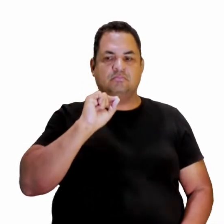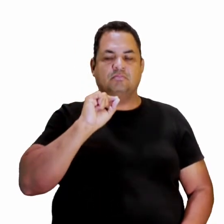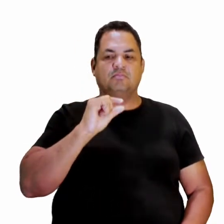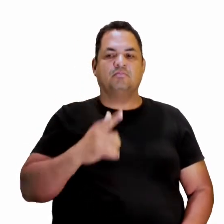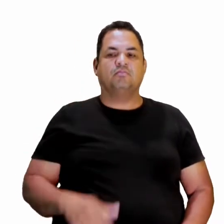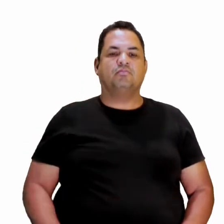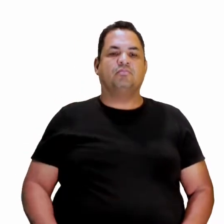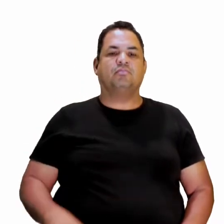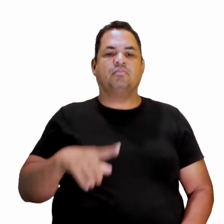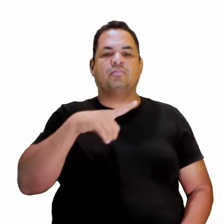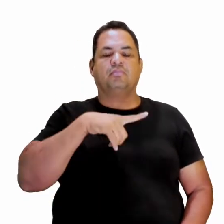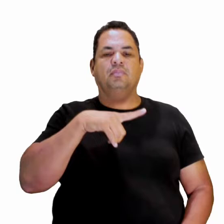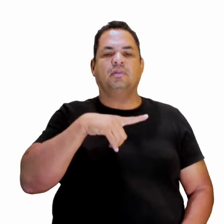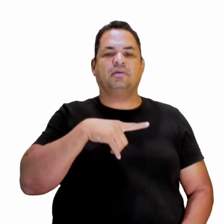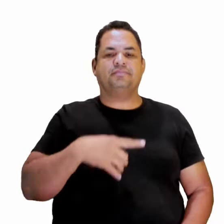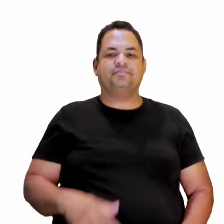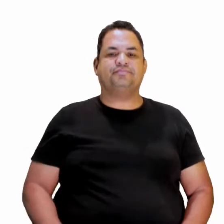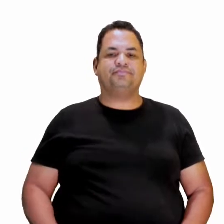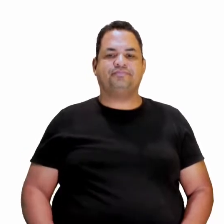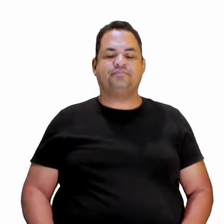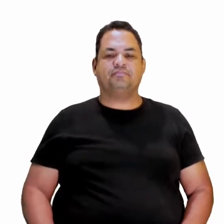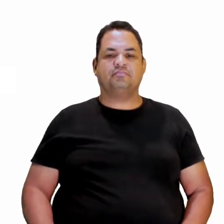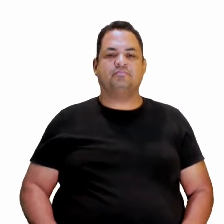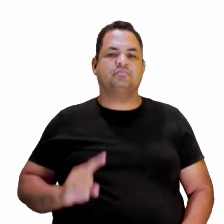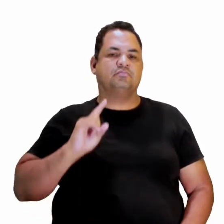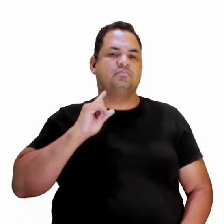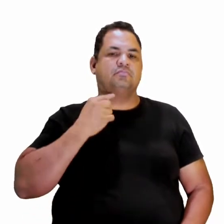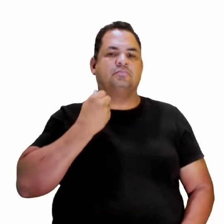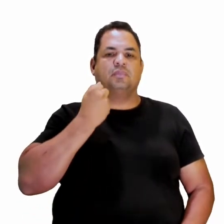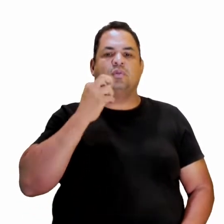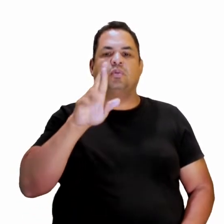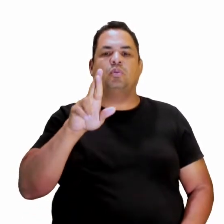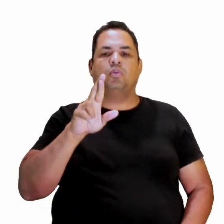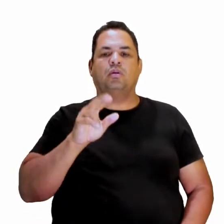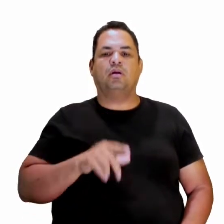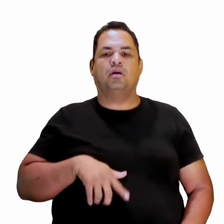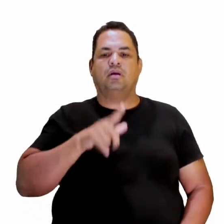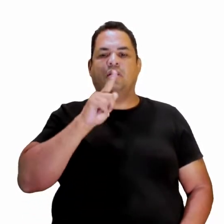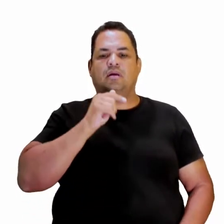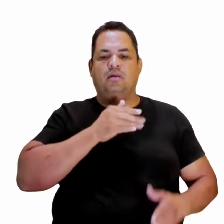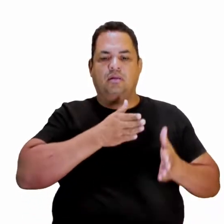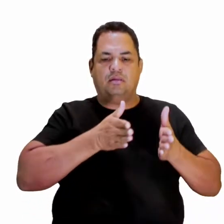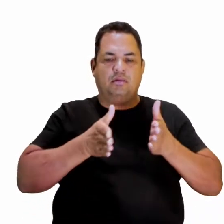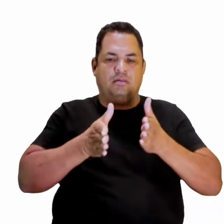Temos aí poluição do ar, poluição do rio e o